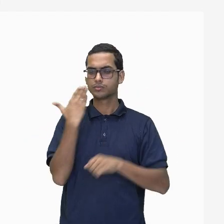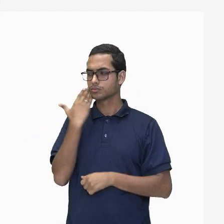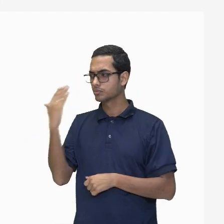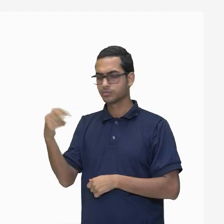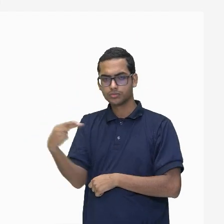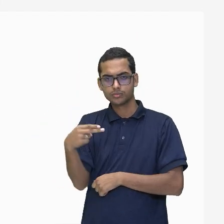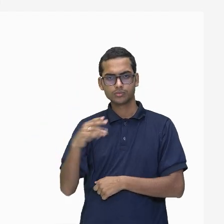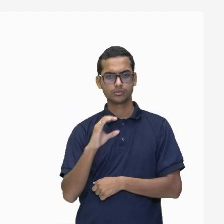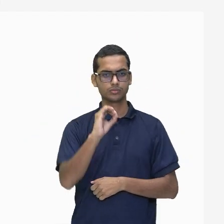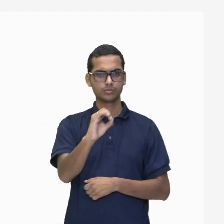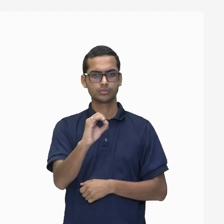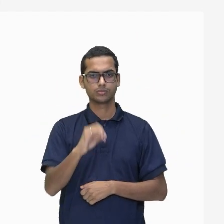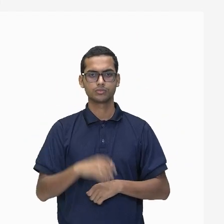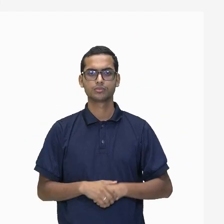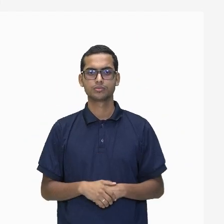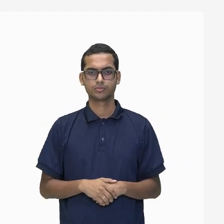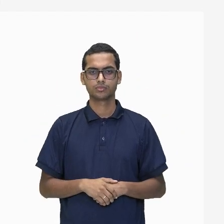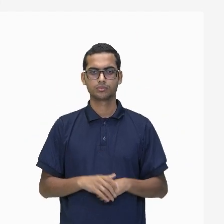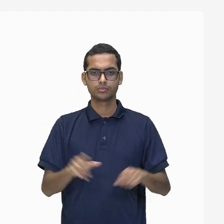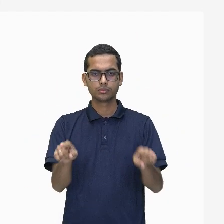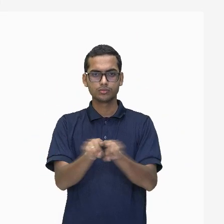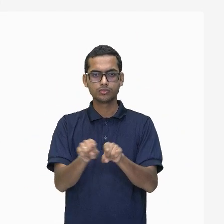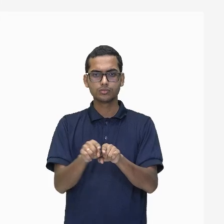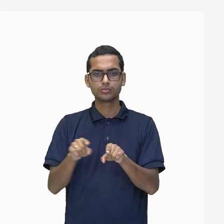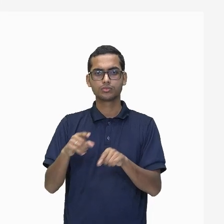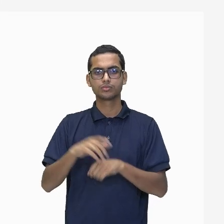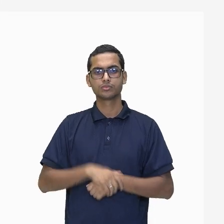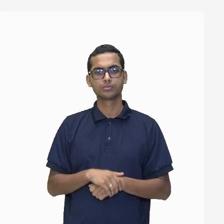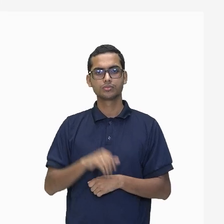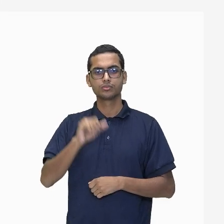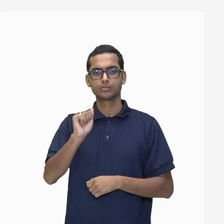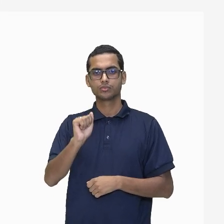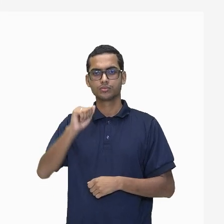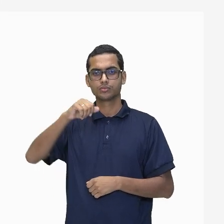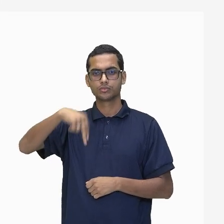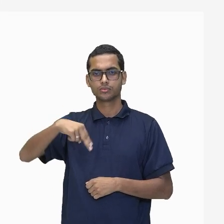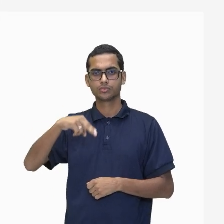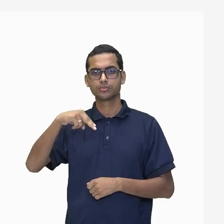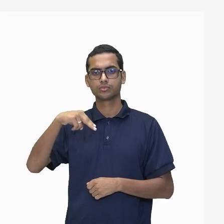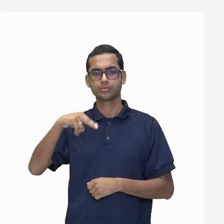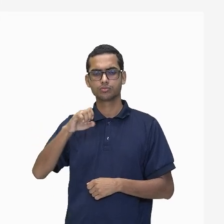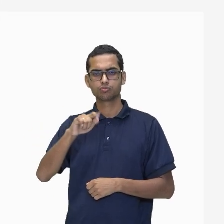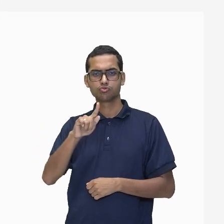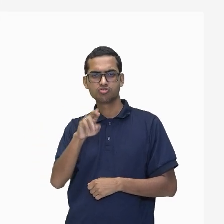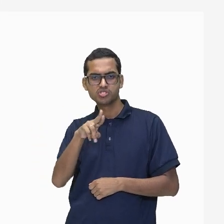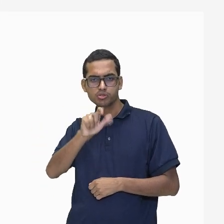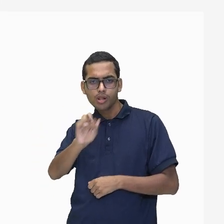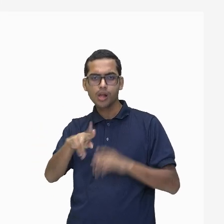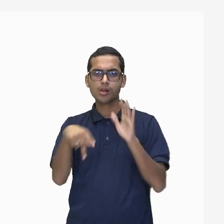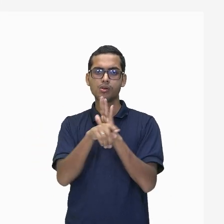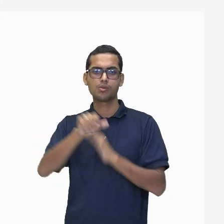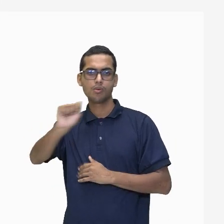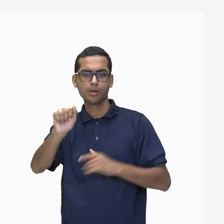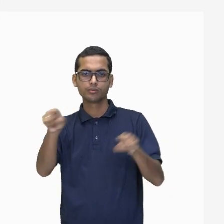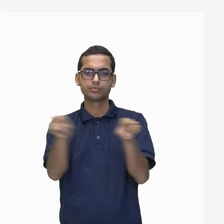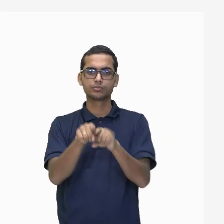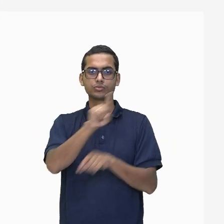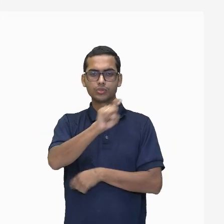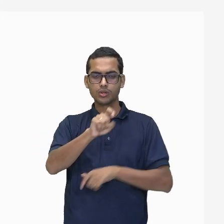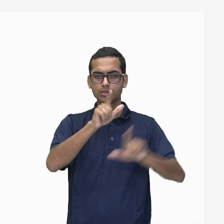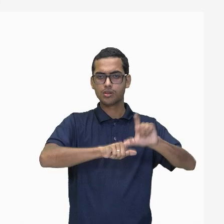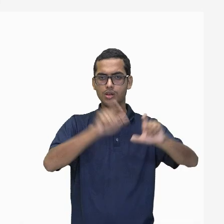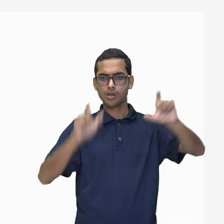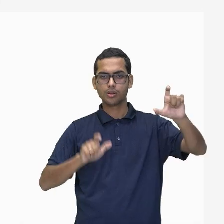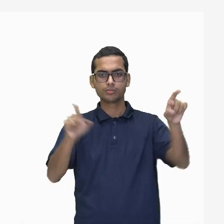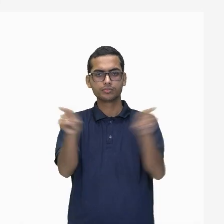Nós temos também o coeficiente angular, que é o valor de A, que é o que acompanha o x, o coeficiente linear, que é o independente. E